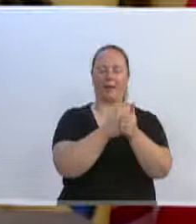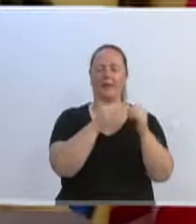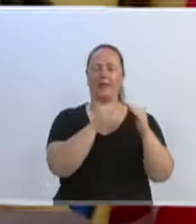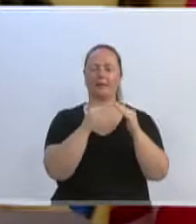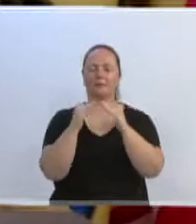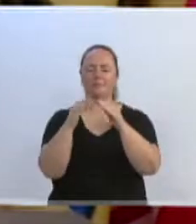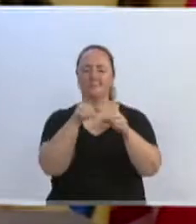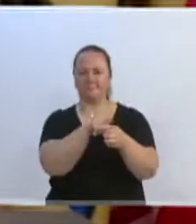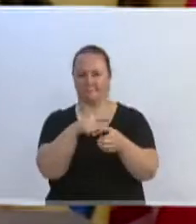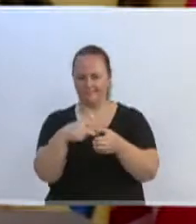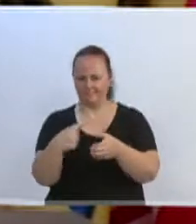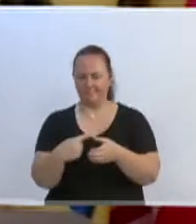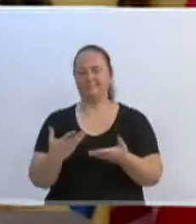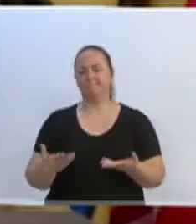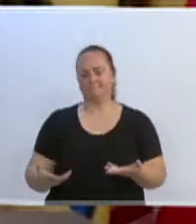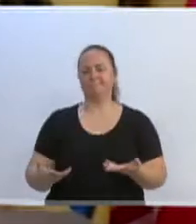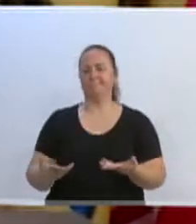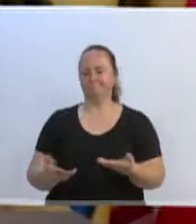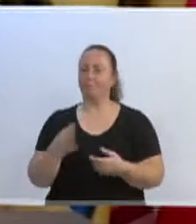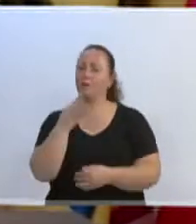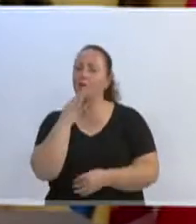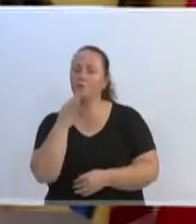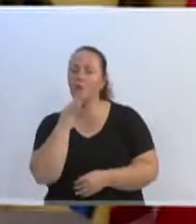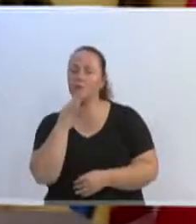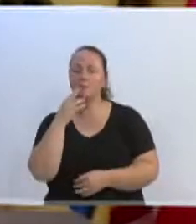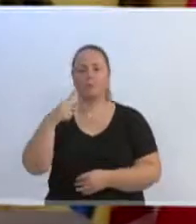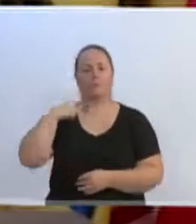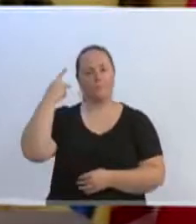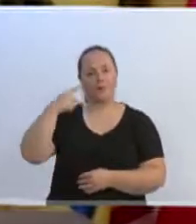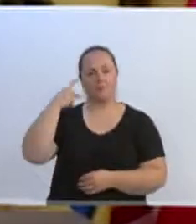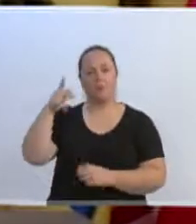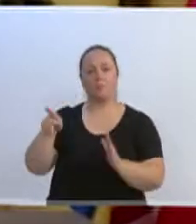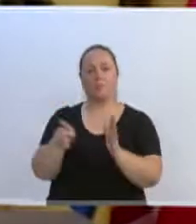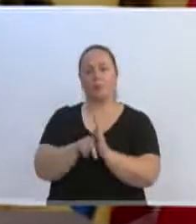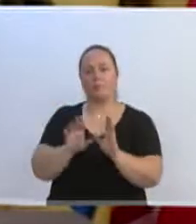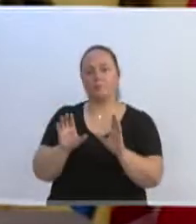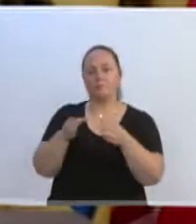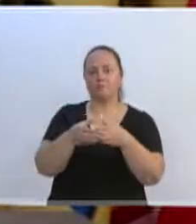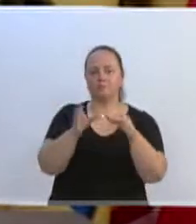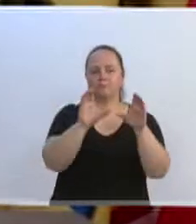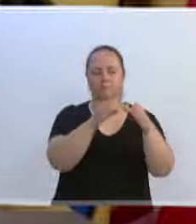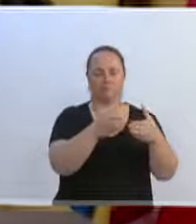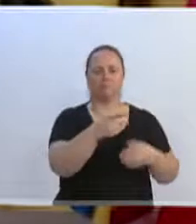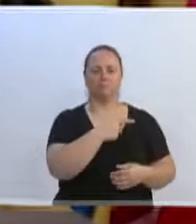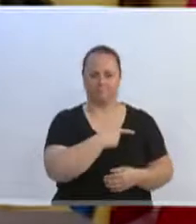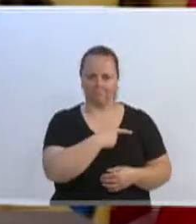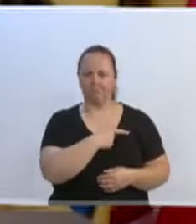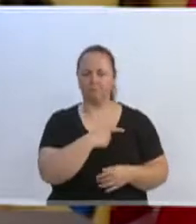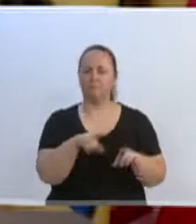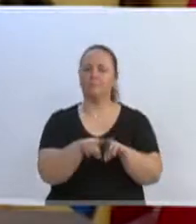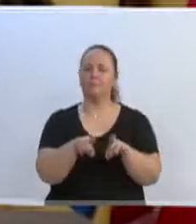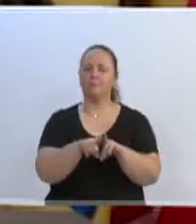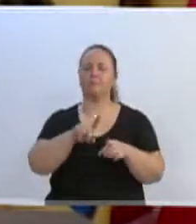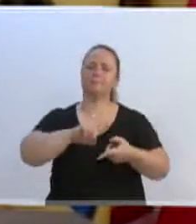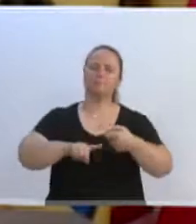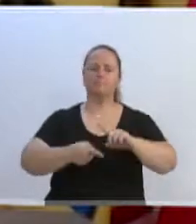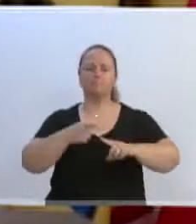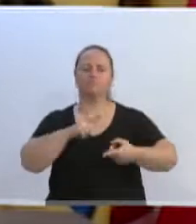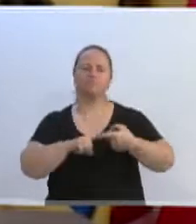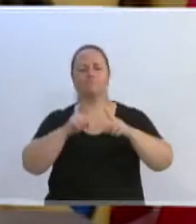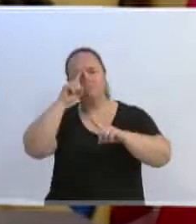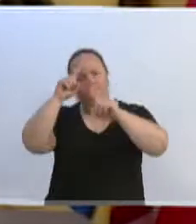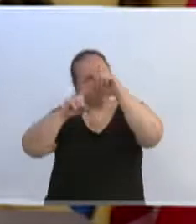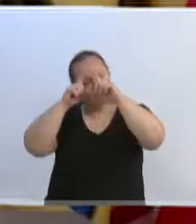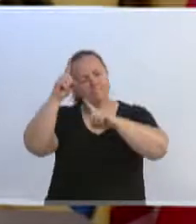os vereadores do partido e juntamente com eles poder tirar algumas idéias que